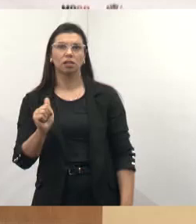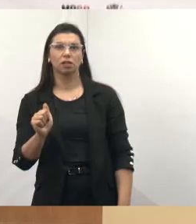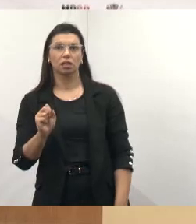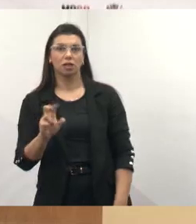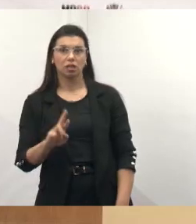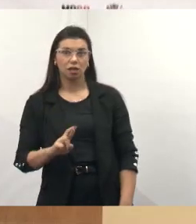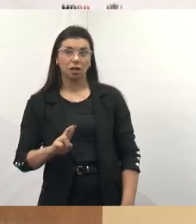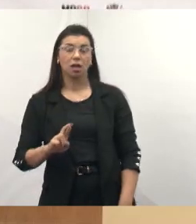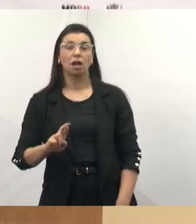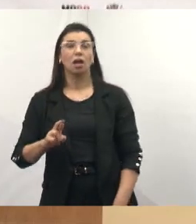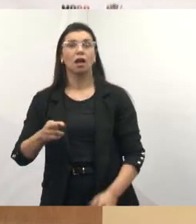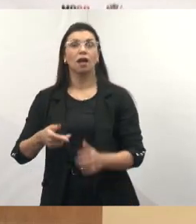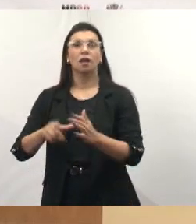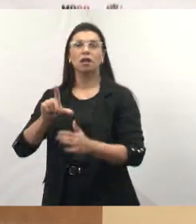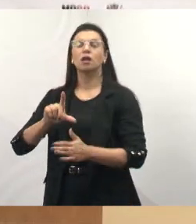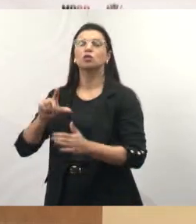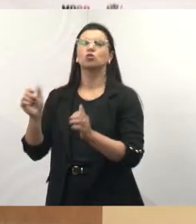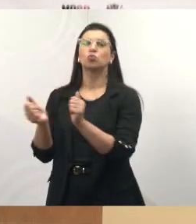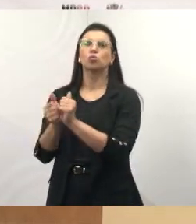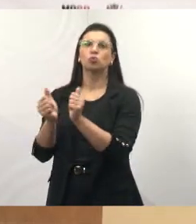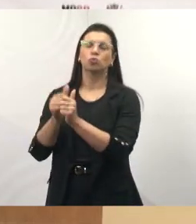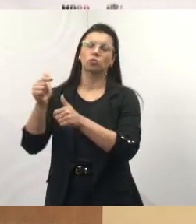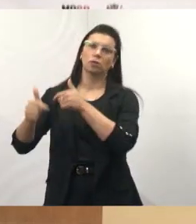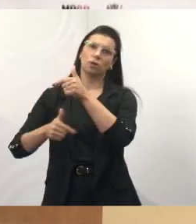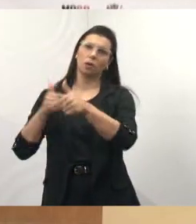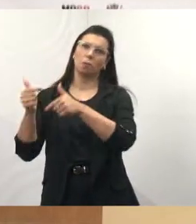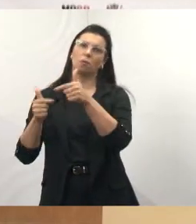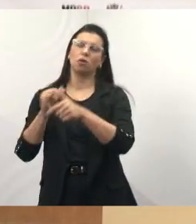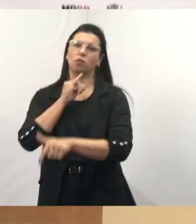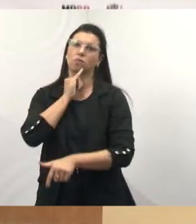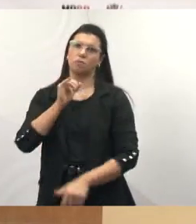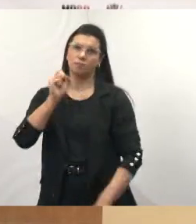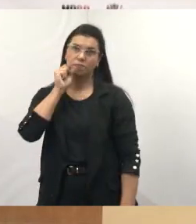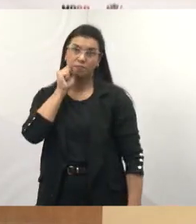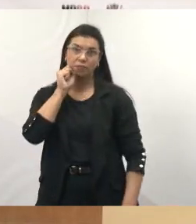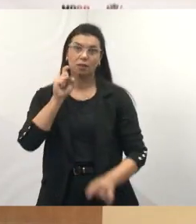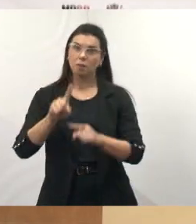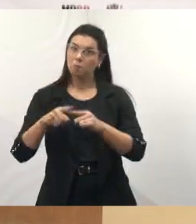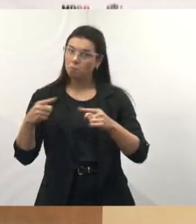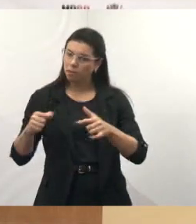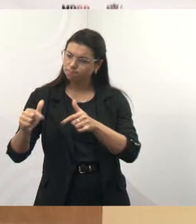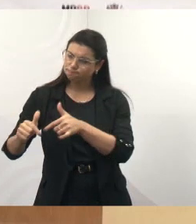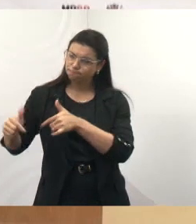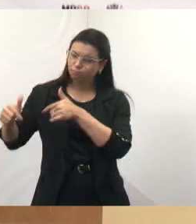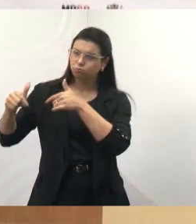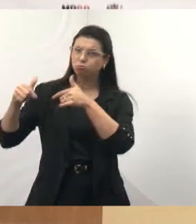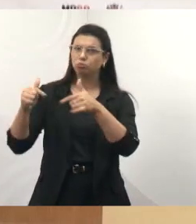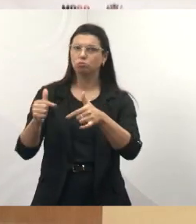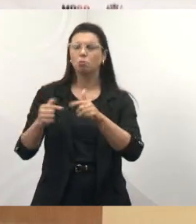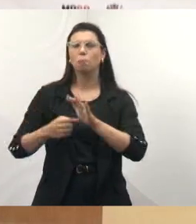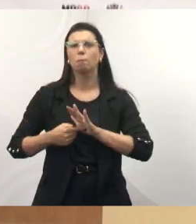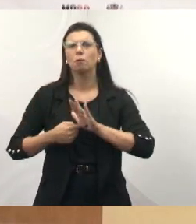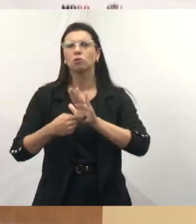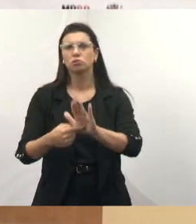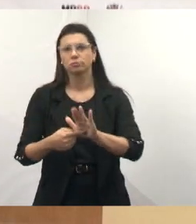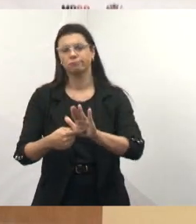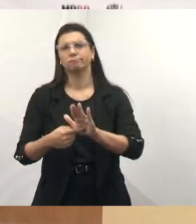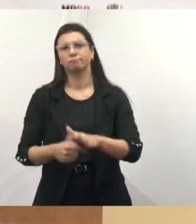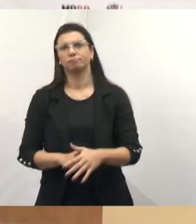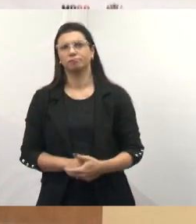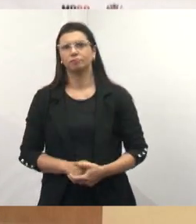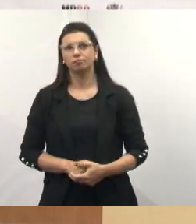esteve juntamente com o prefeito conduzindo de forma brava e valente a nossa cidade de